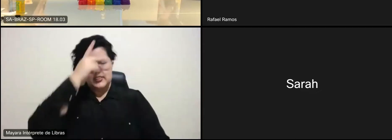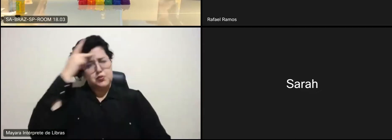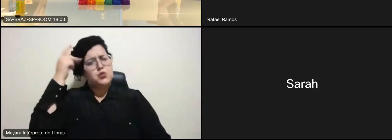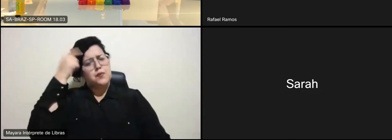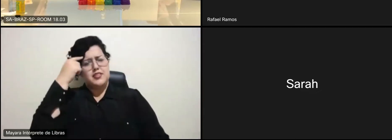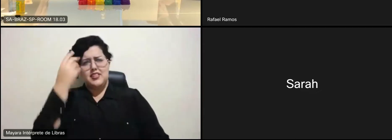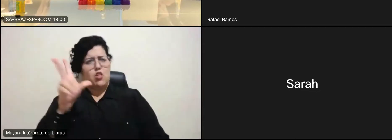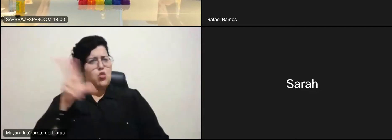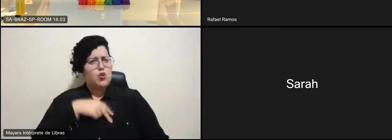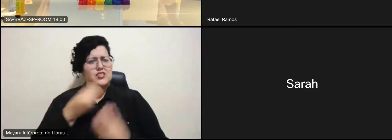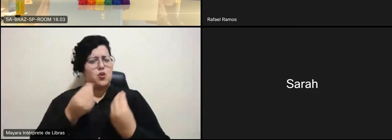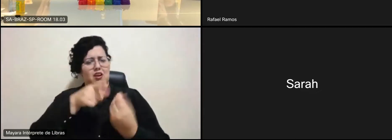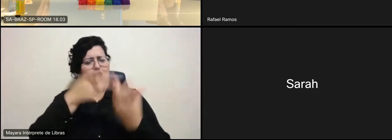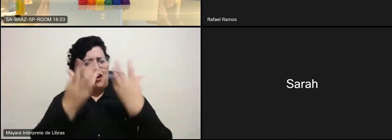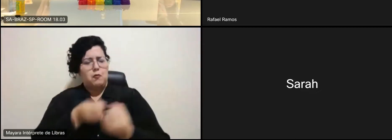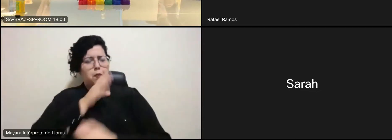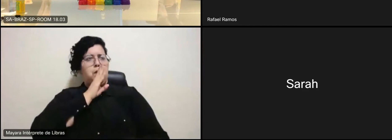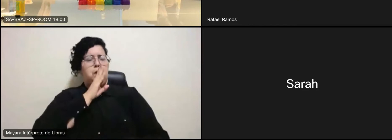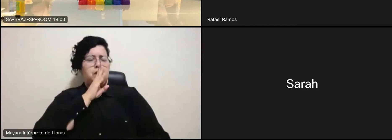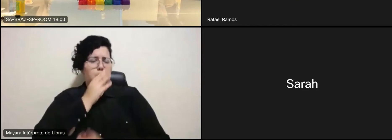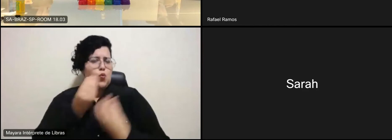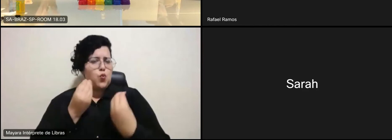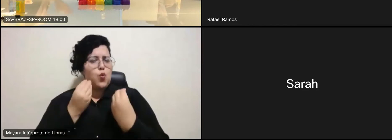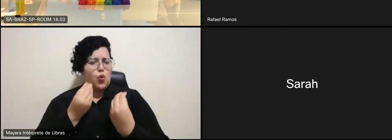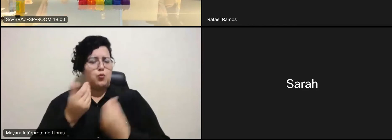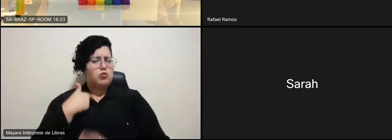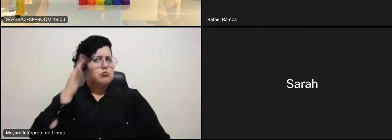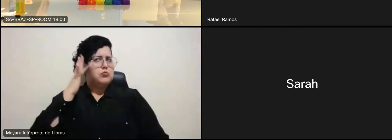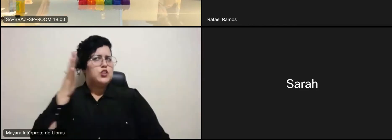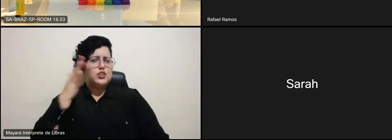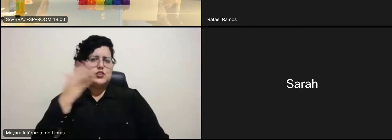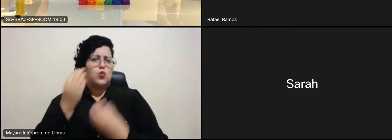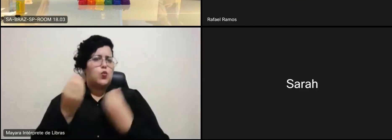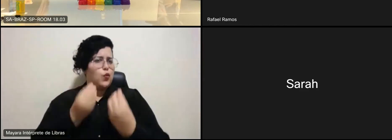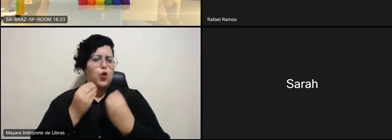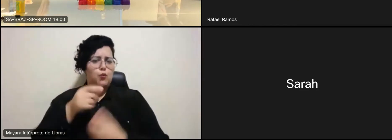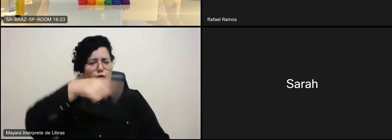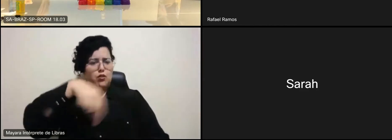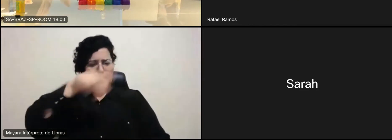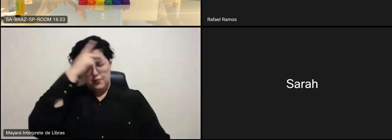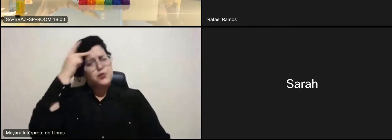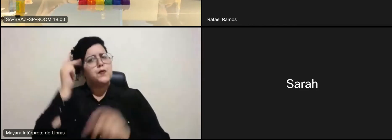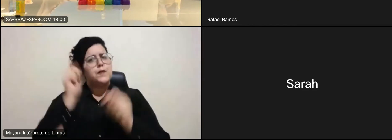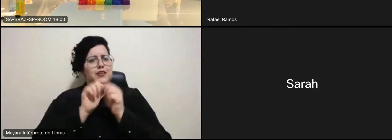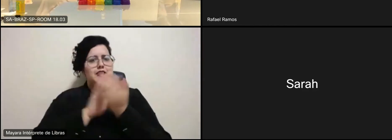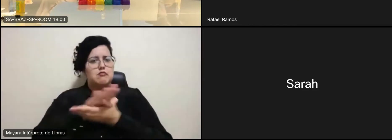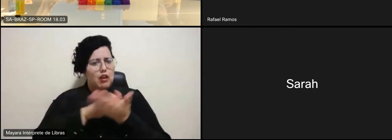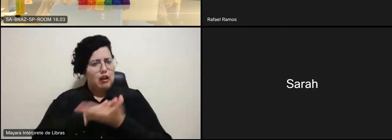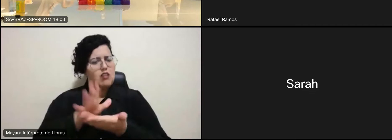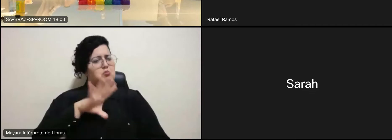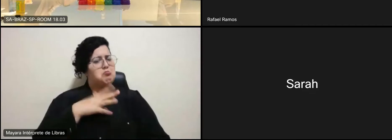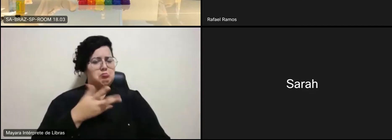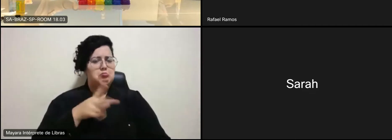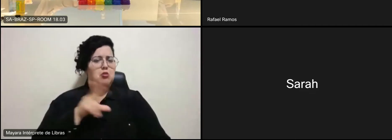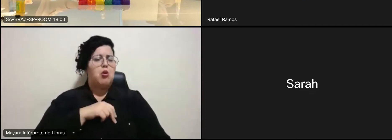isso acontecer? Eu estou pensando até agora como que a situação do Cauê, por exemplo, aconteceu e ninguém interviu, né? Como que ainda algumas situações